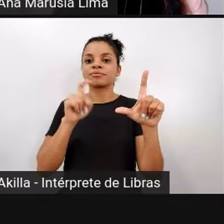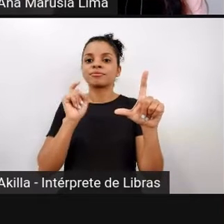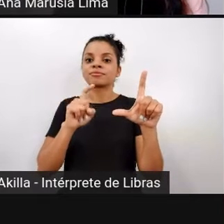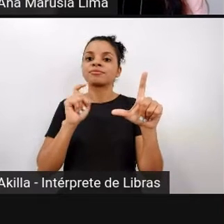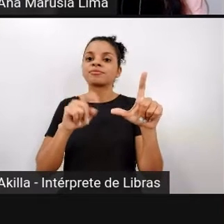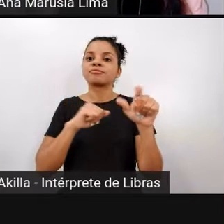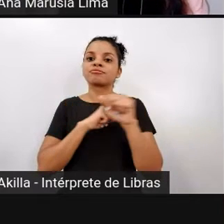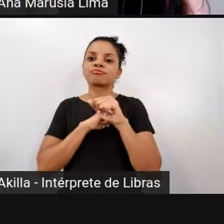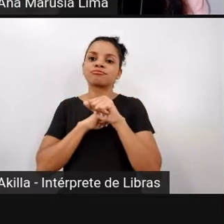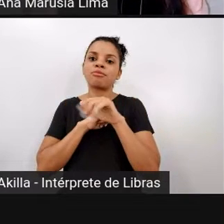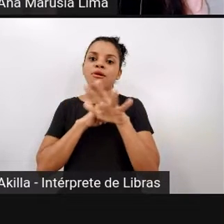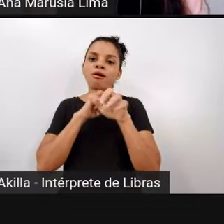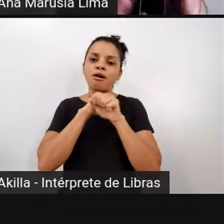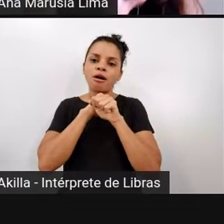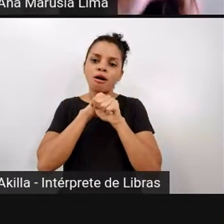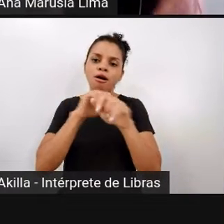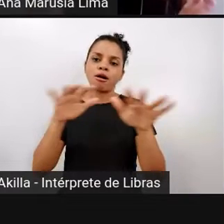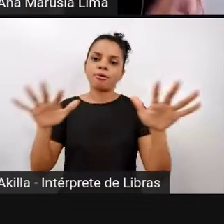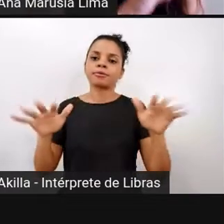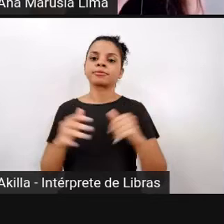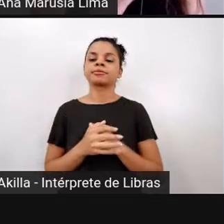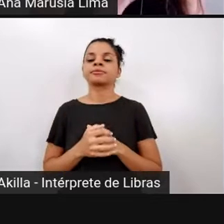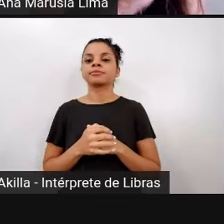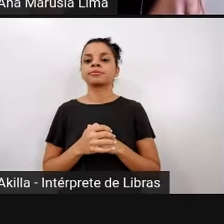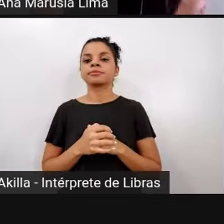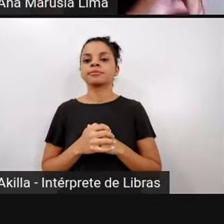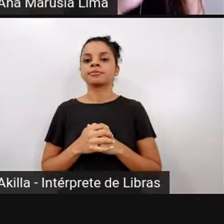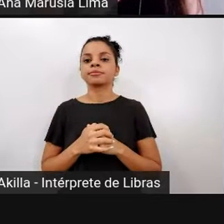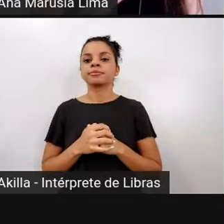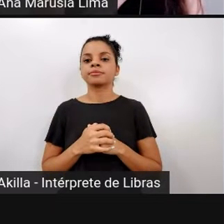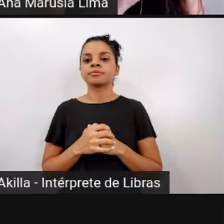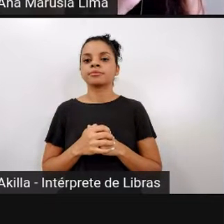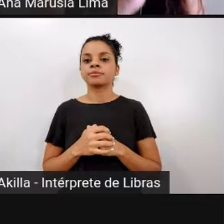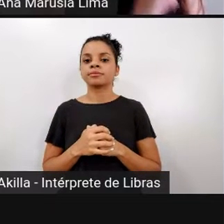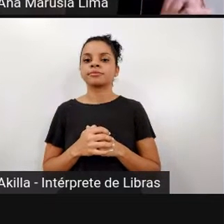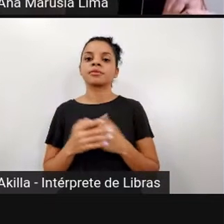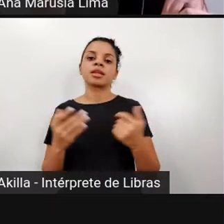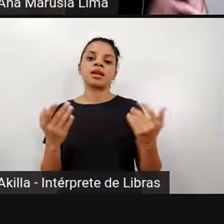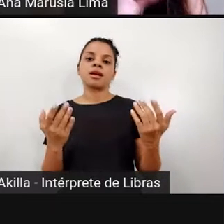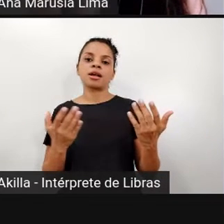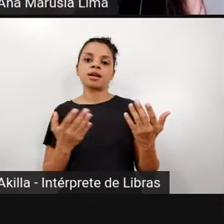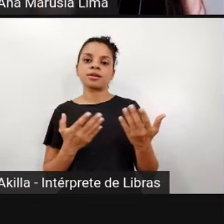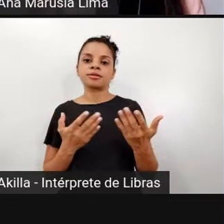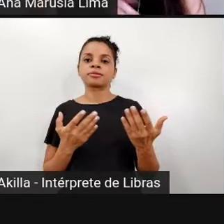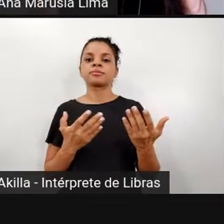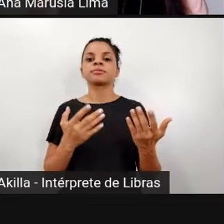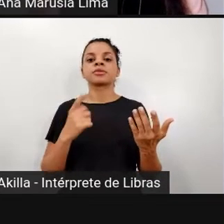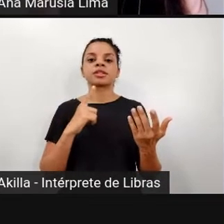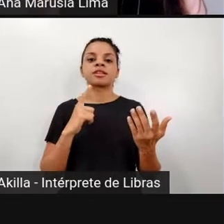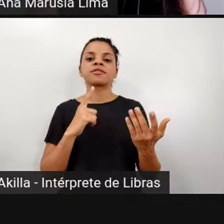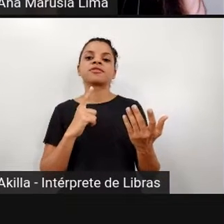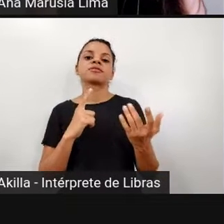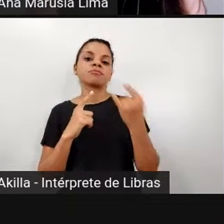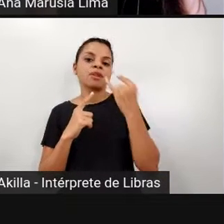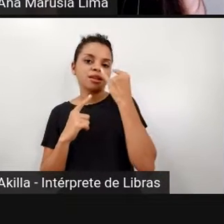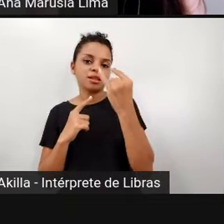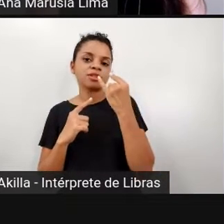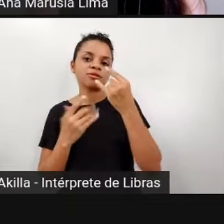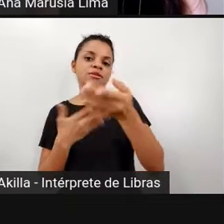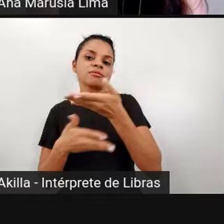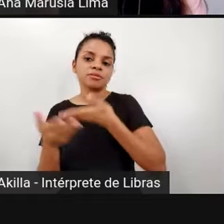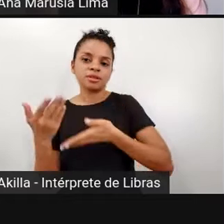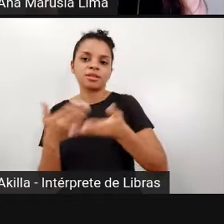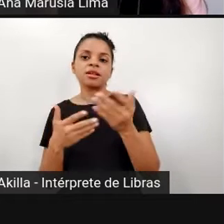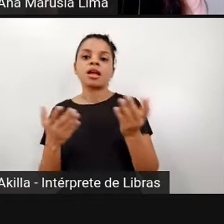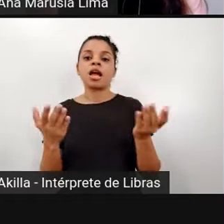plataforma. Nós falamos agora de atratividade e de interação. Vou trazer para vocês um pouquinho sobre o